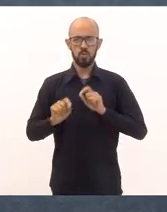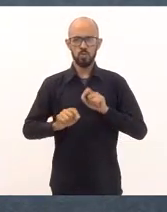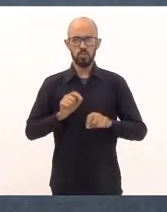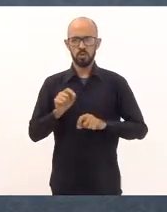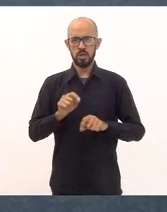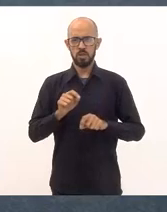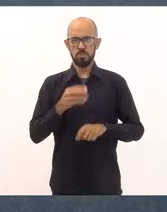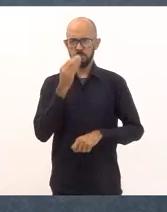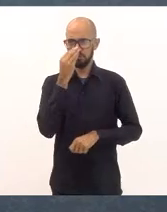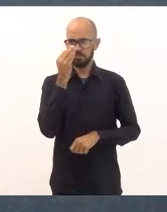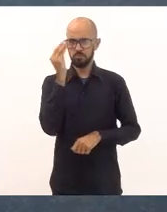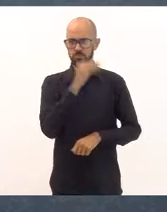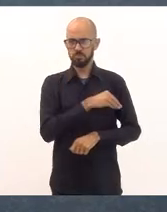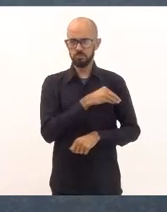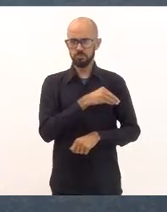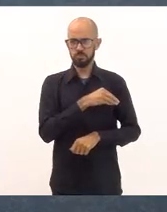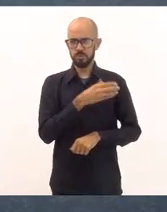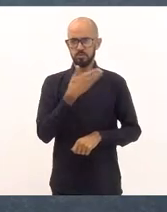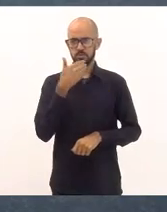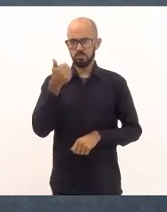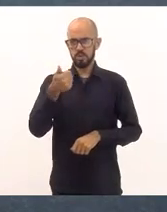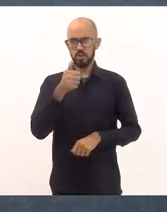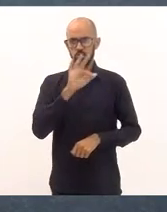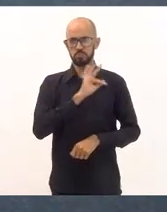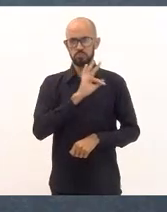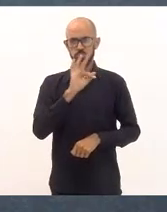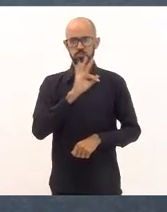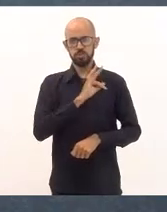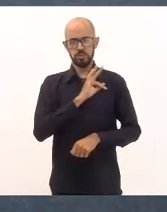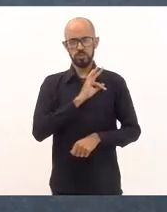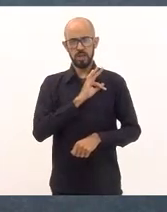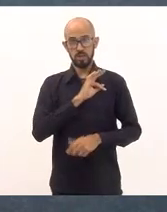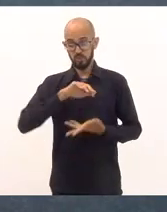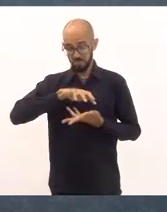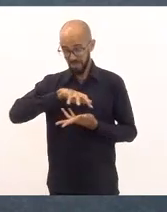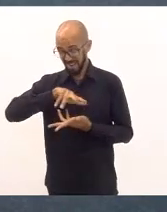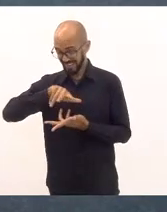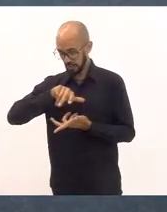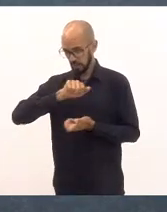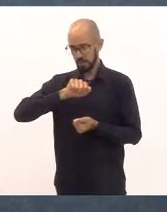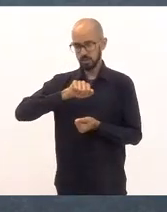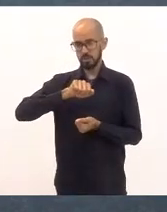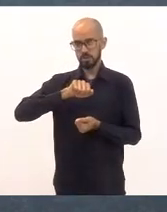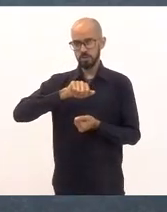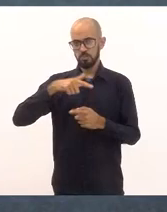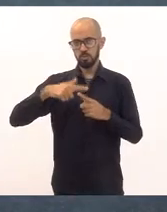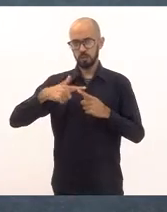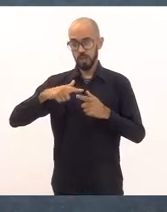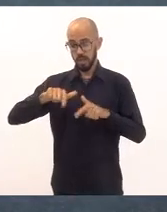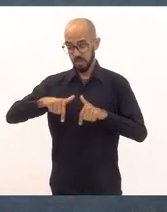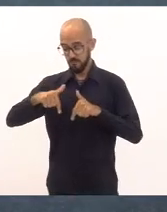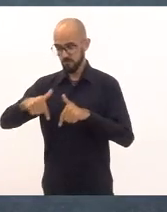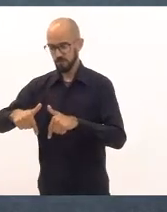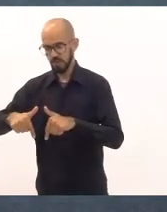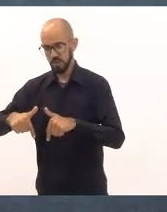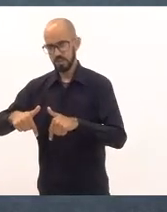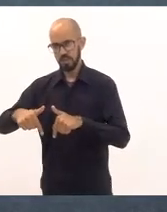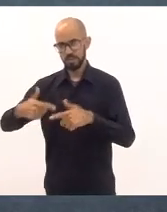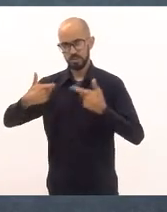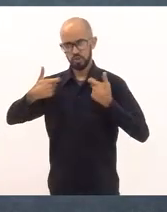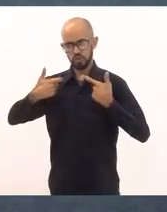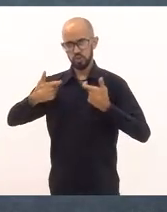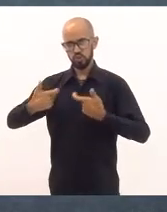negar aos melhores policiais do planeta, porque quem enfrenta esse